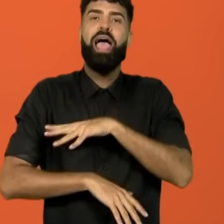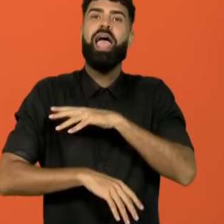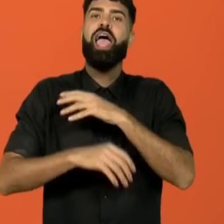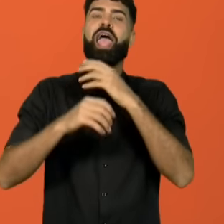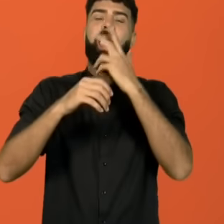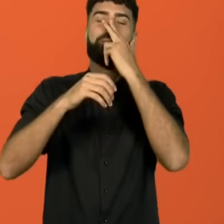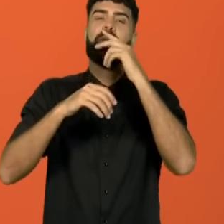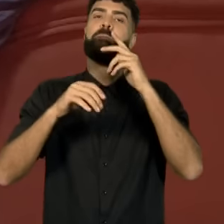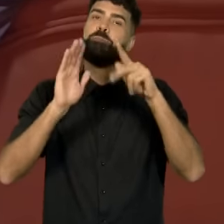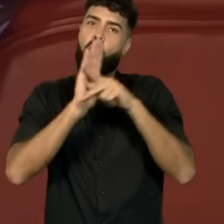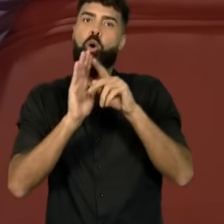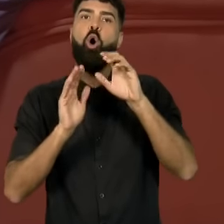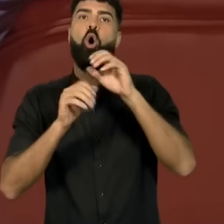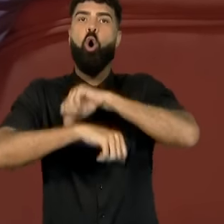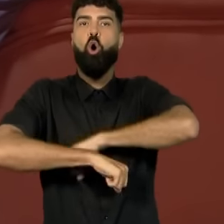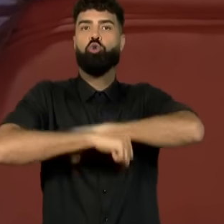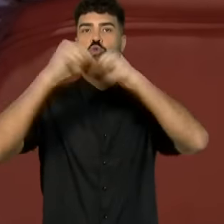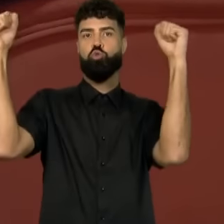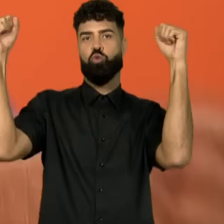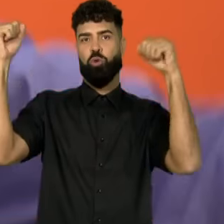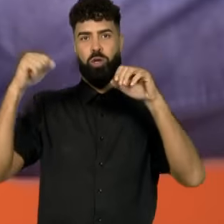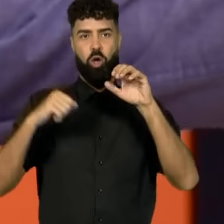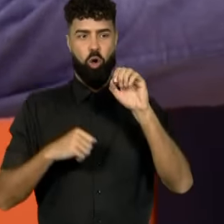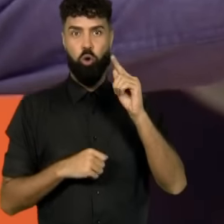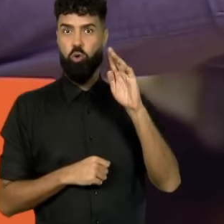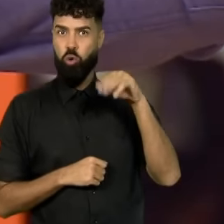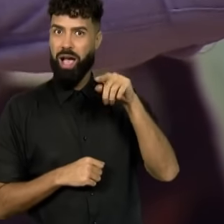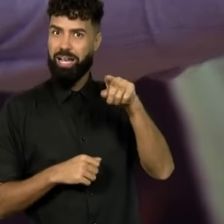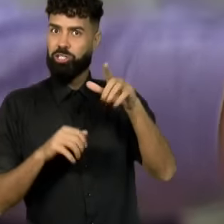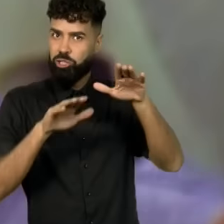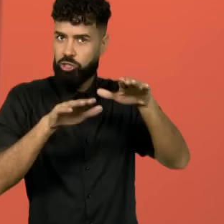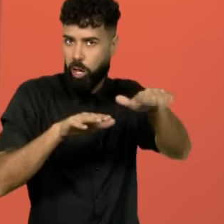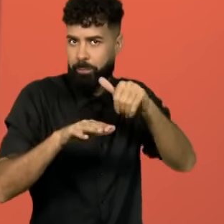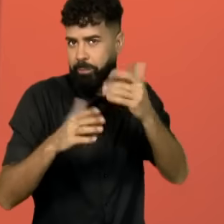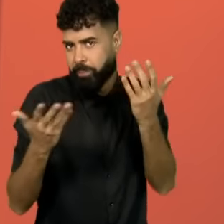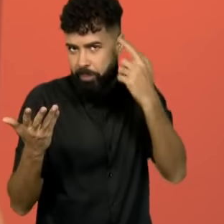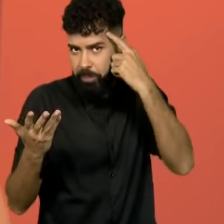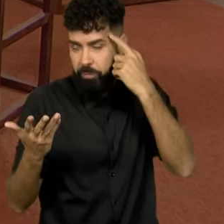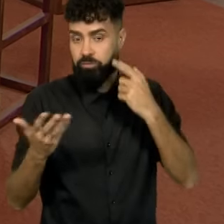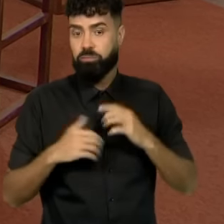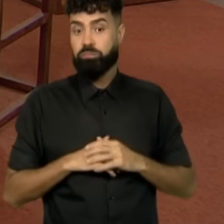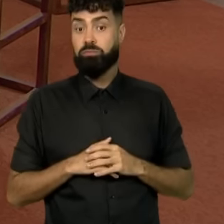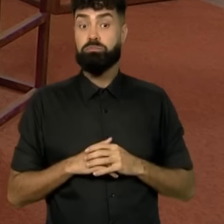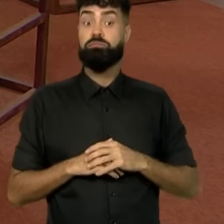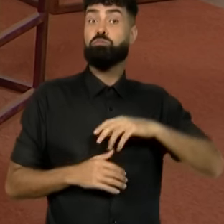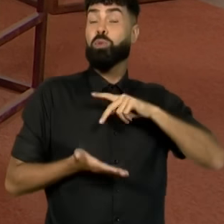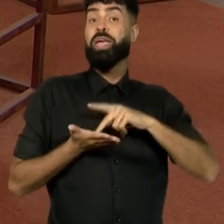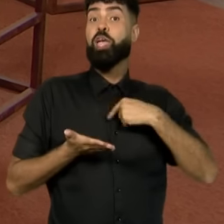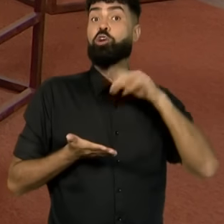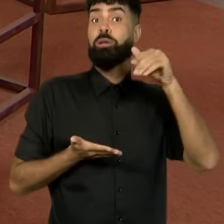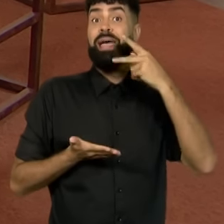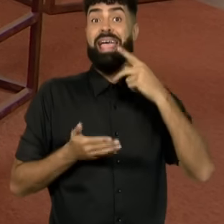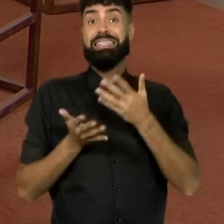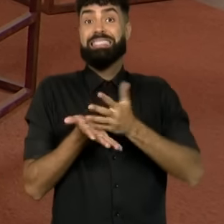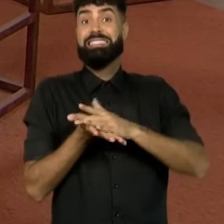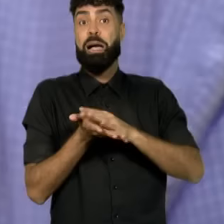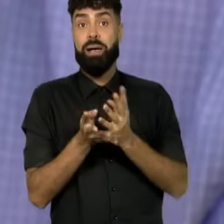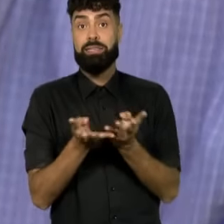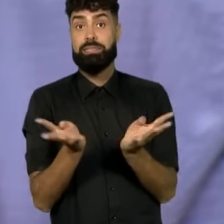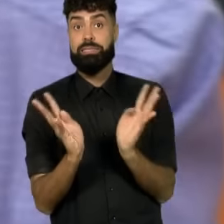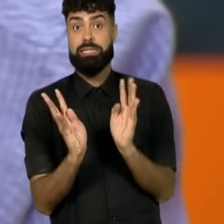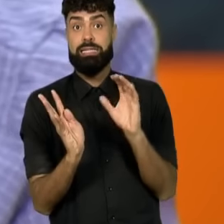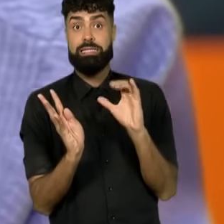E é uma ciranda essa música, né? Não é uma ciranda? Eu chamava, eu falei para o Adeson que eu chamo isso de samba de ciranda. Samba de ciranda, né? É, porque